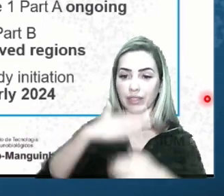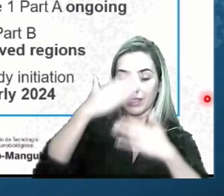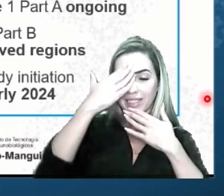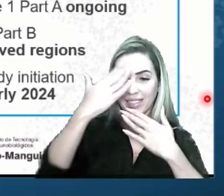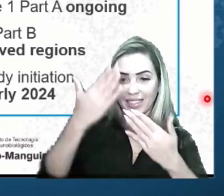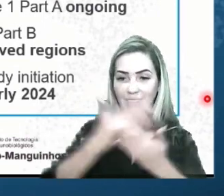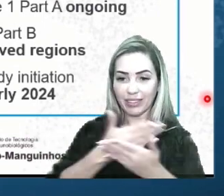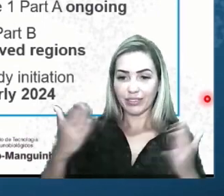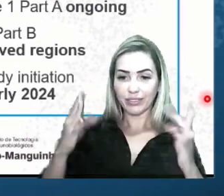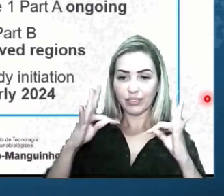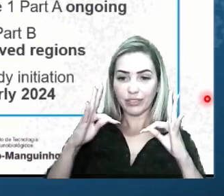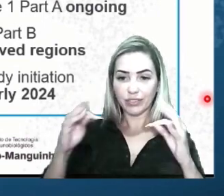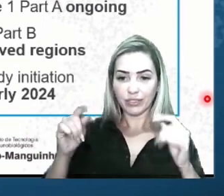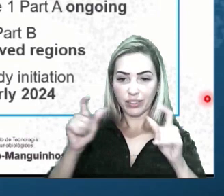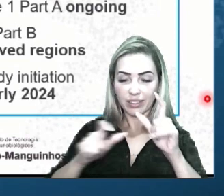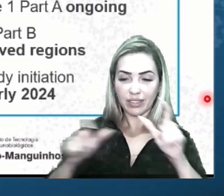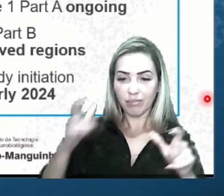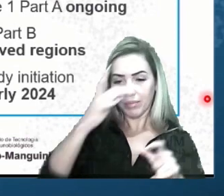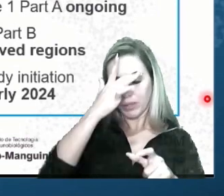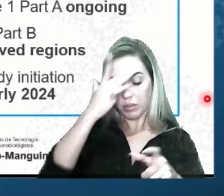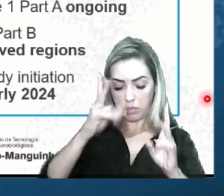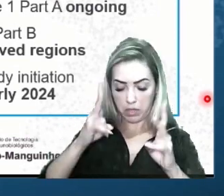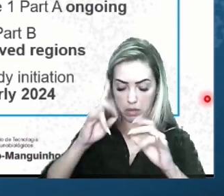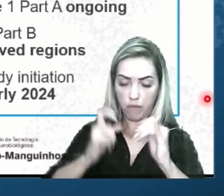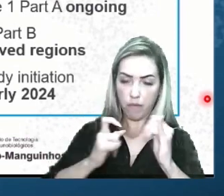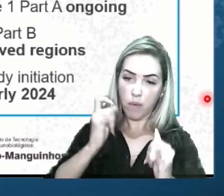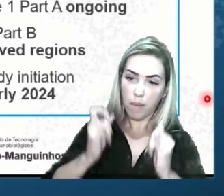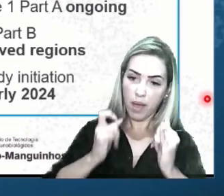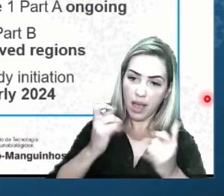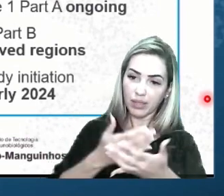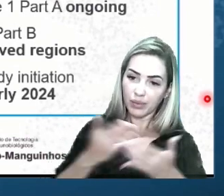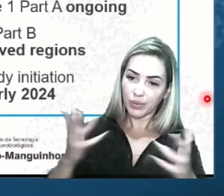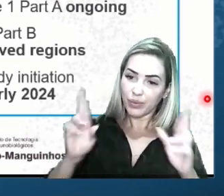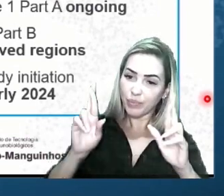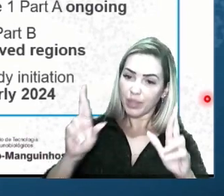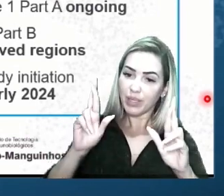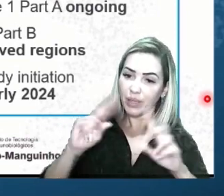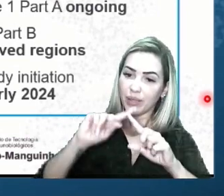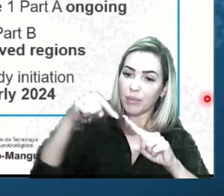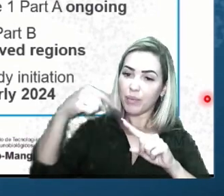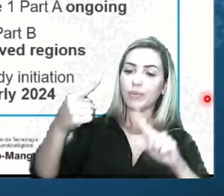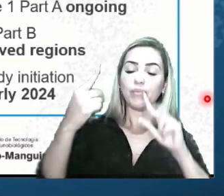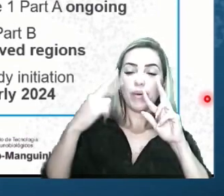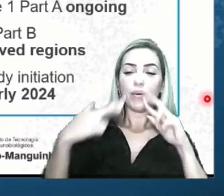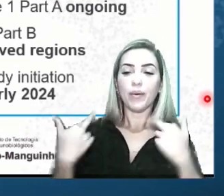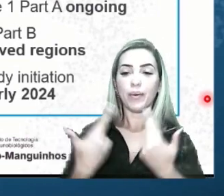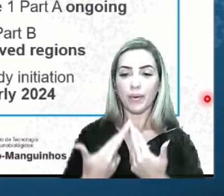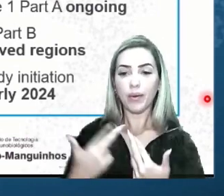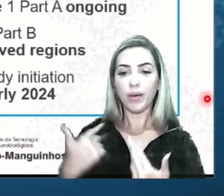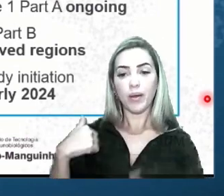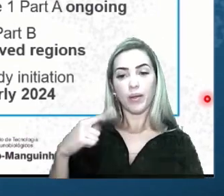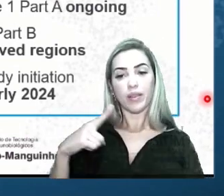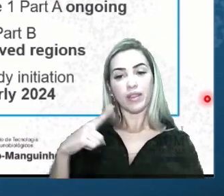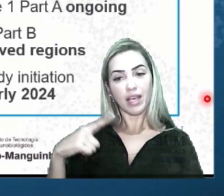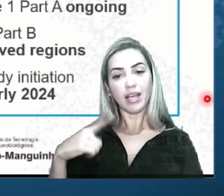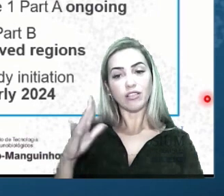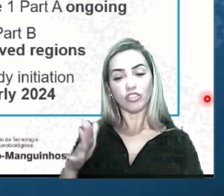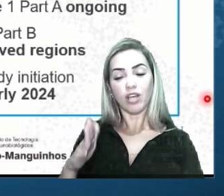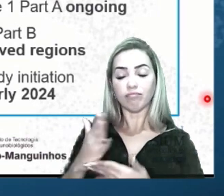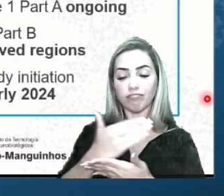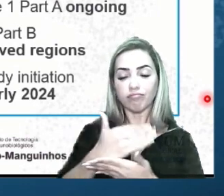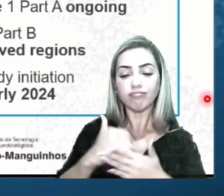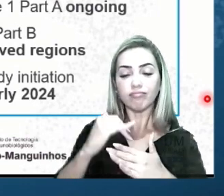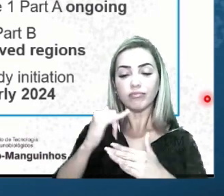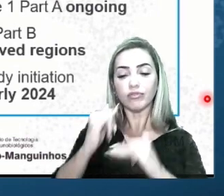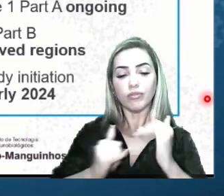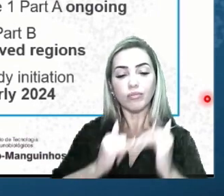agradecer a todos vocês, e eu manterei todos informados, e eu espero que na próxima reunião eu terei